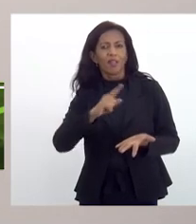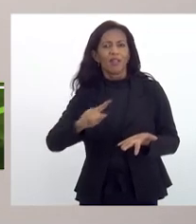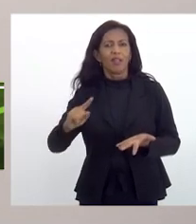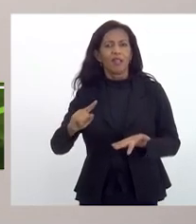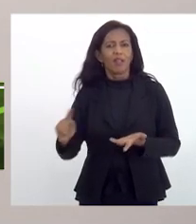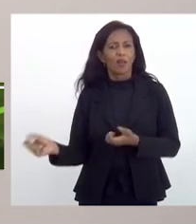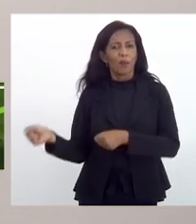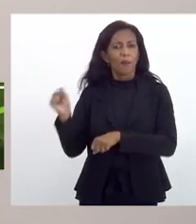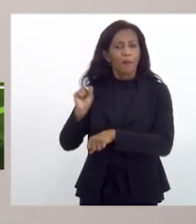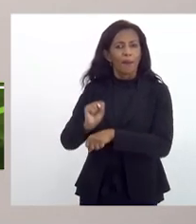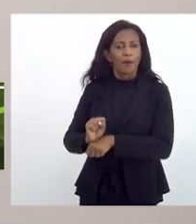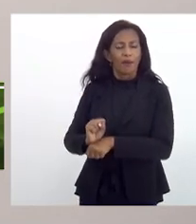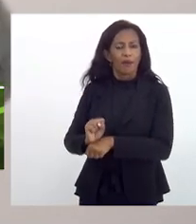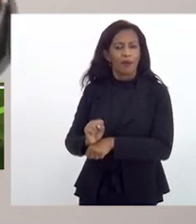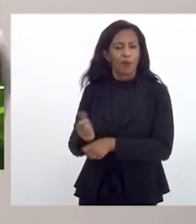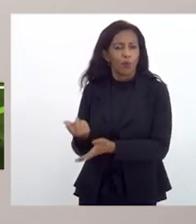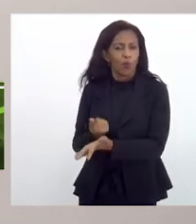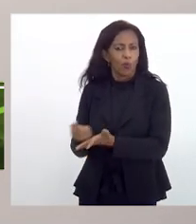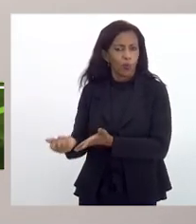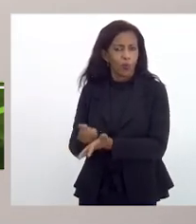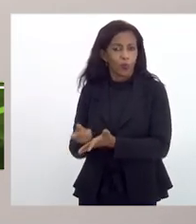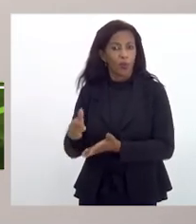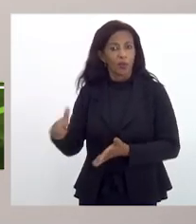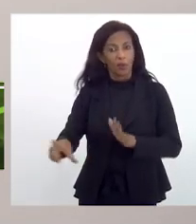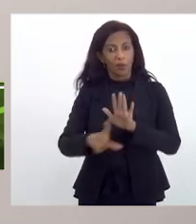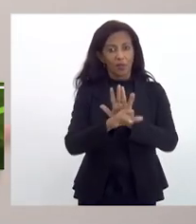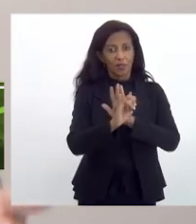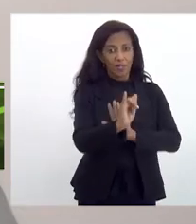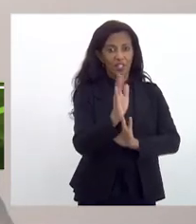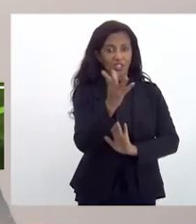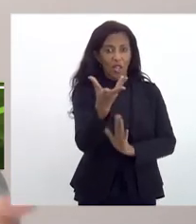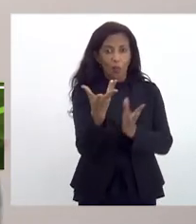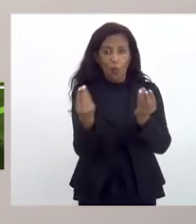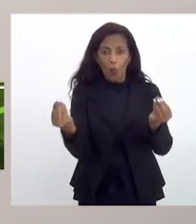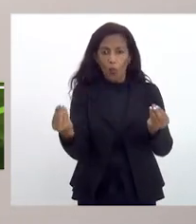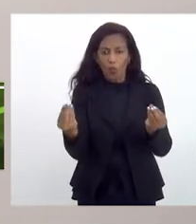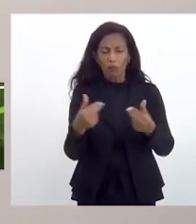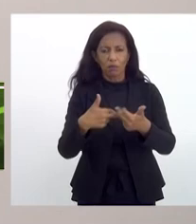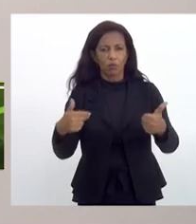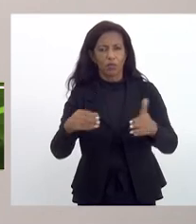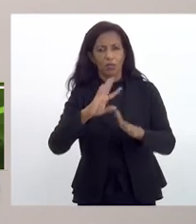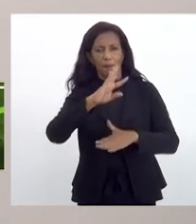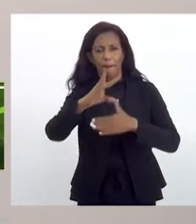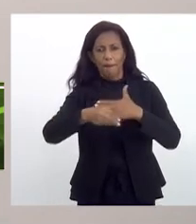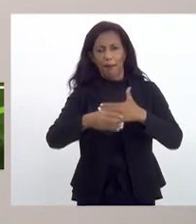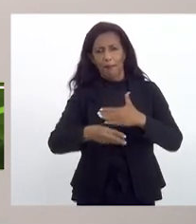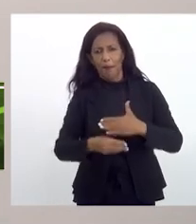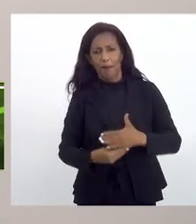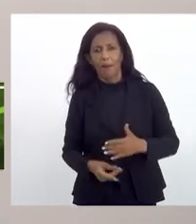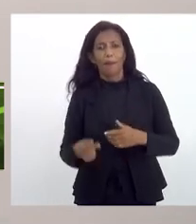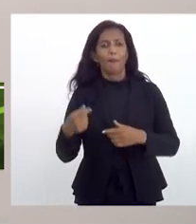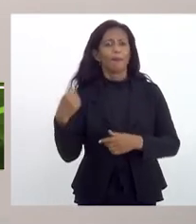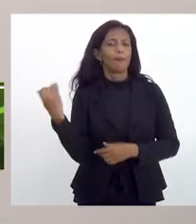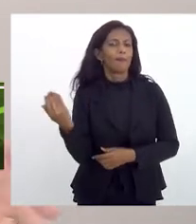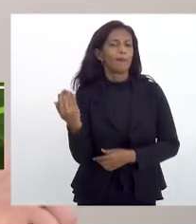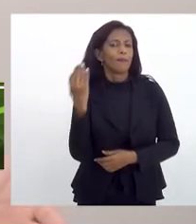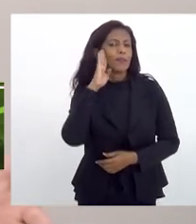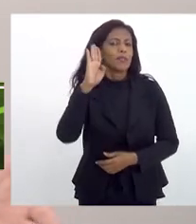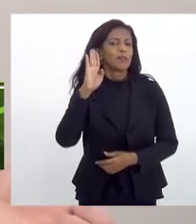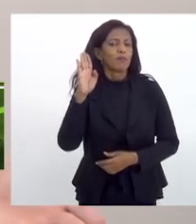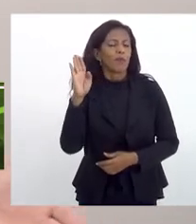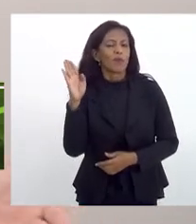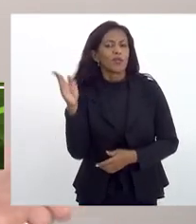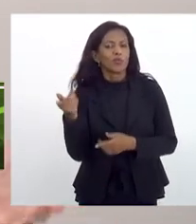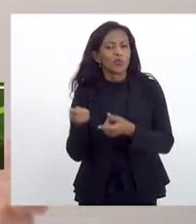utilização do recurso. Então, nessa lei, a gente já vai ter muita coisa, principalmente aqueles projetos do Pacto que vão